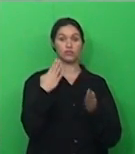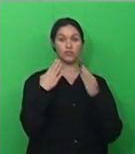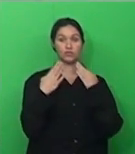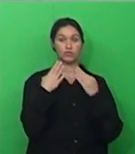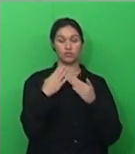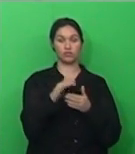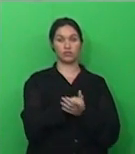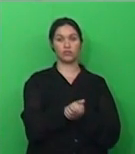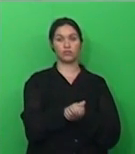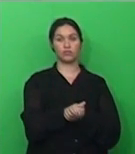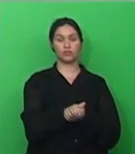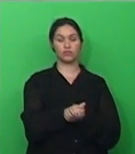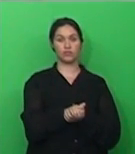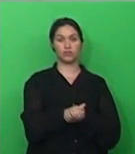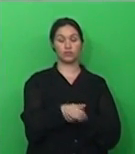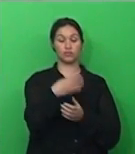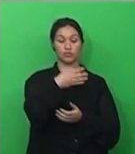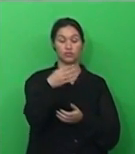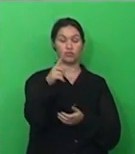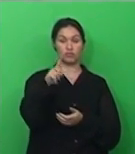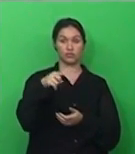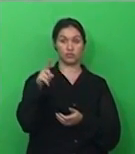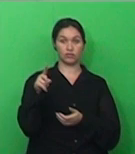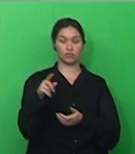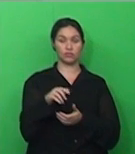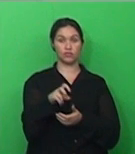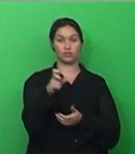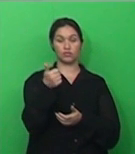44.145 atendimentos, destes